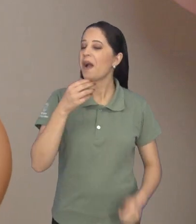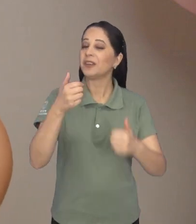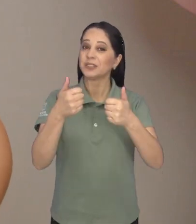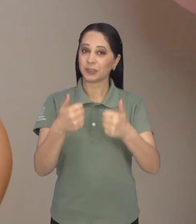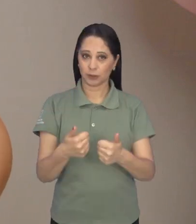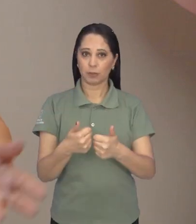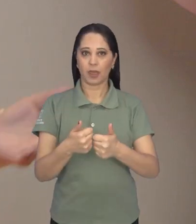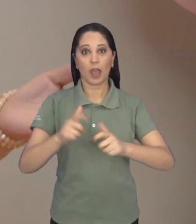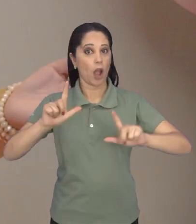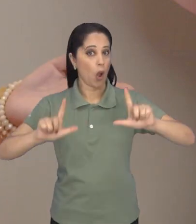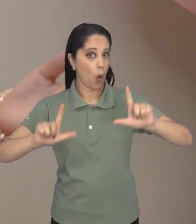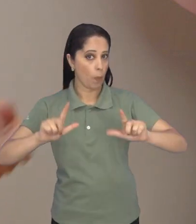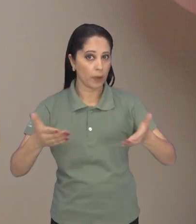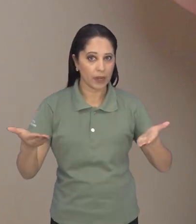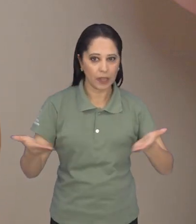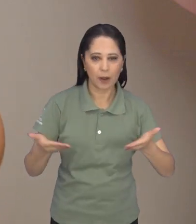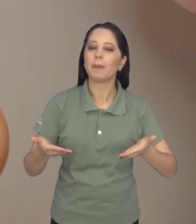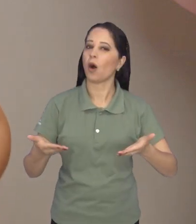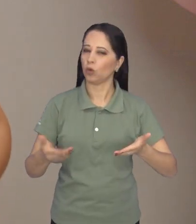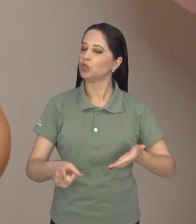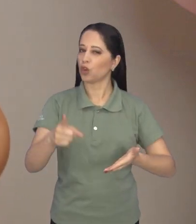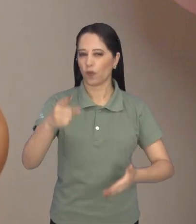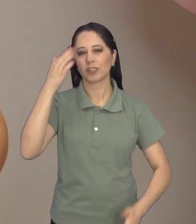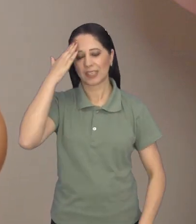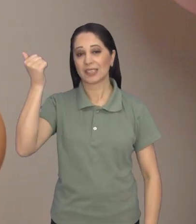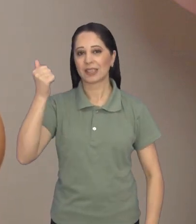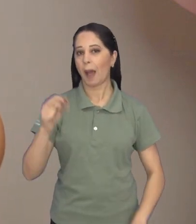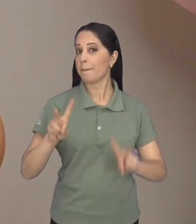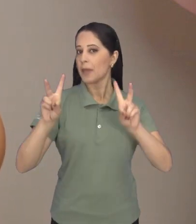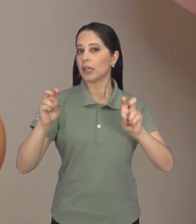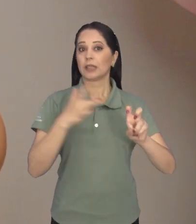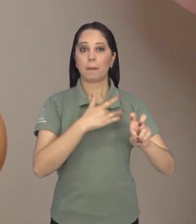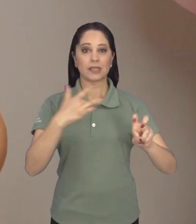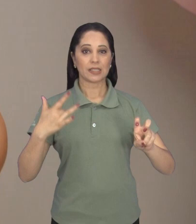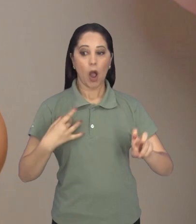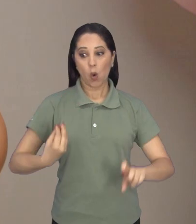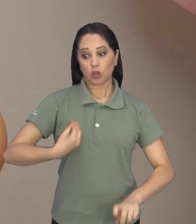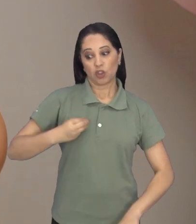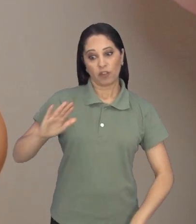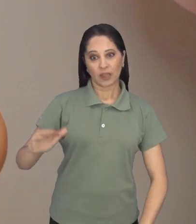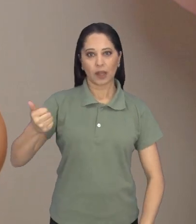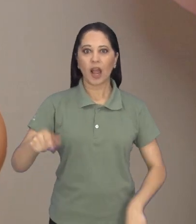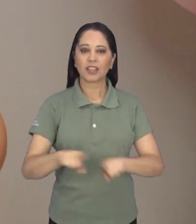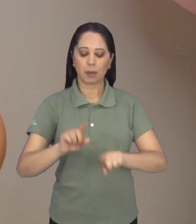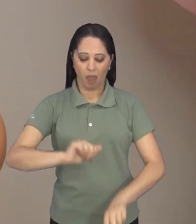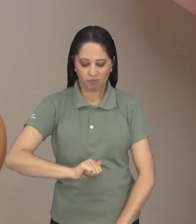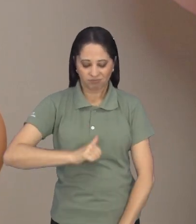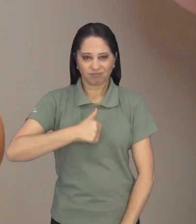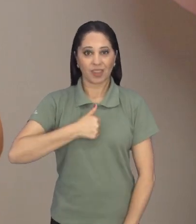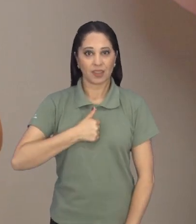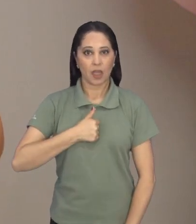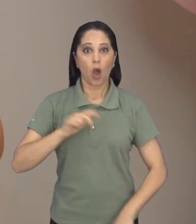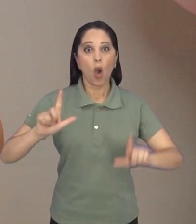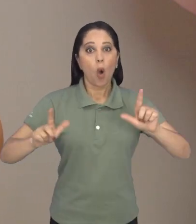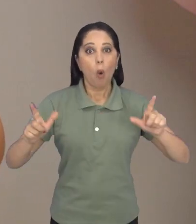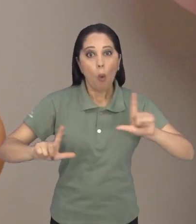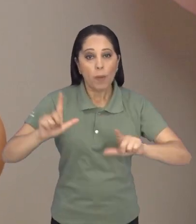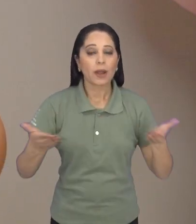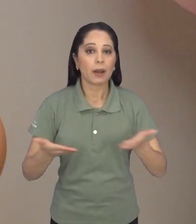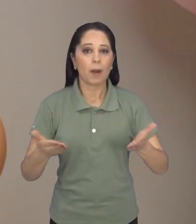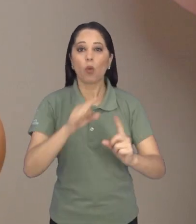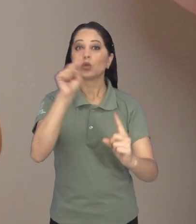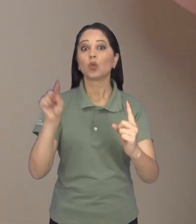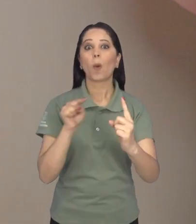Olá, tudo bem? O De Bem com Você é aquele programa que fala sobre saúde, qualidade de vida e bem-estar. E no programa de hoje,